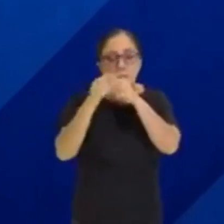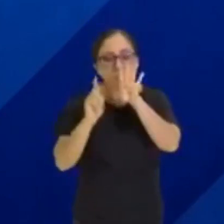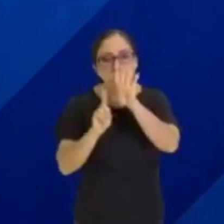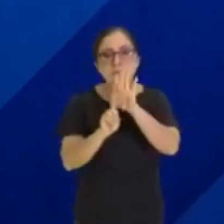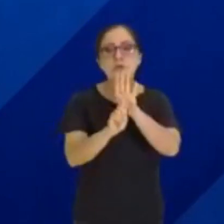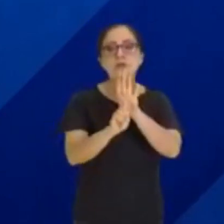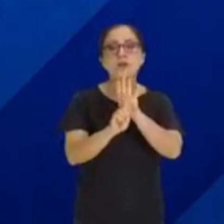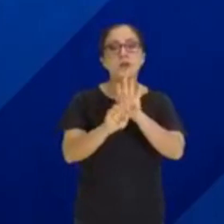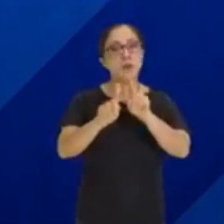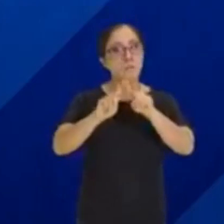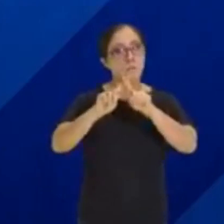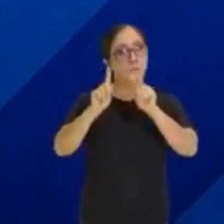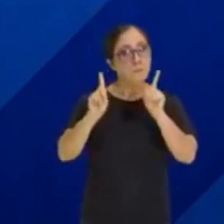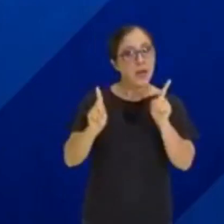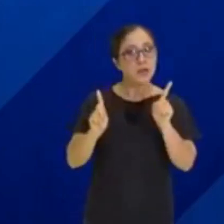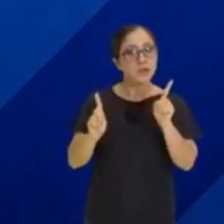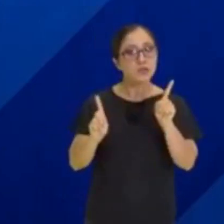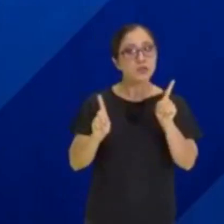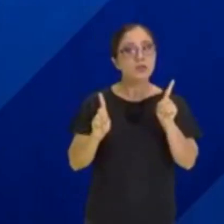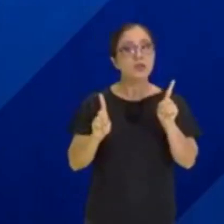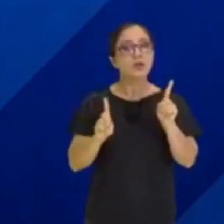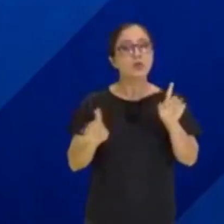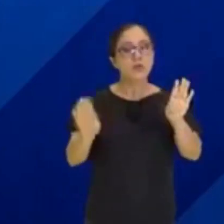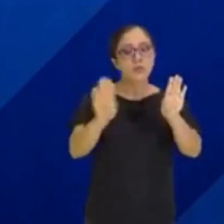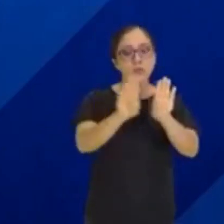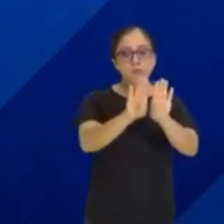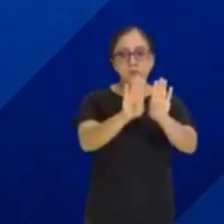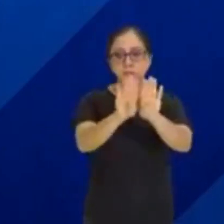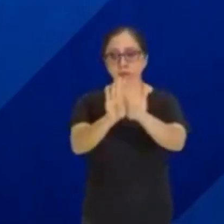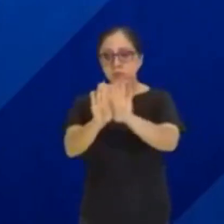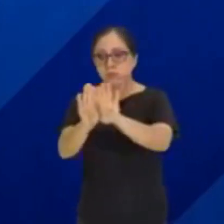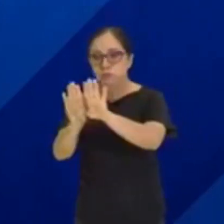assim. E quando o lockdown terminou,